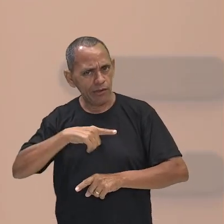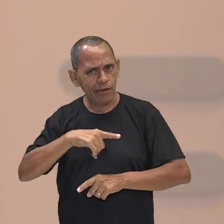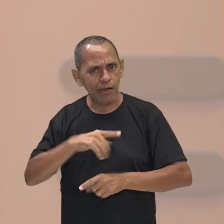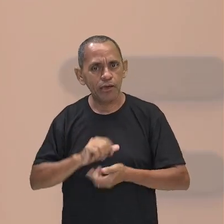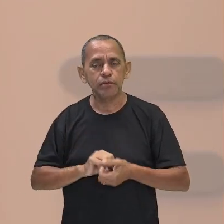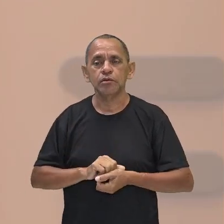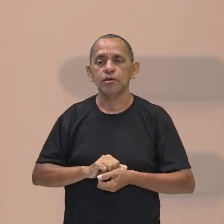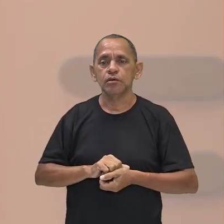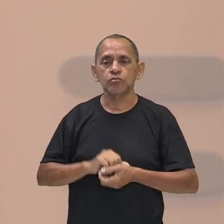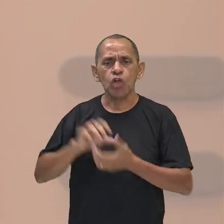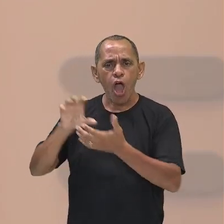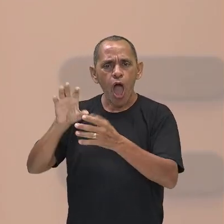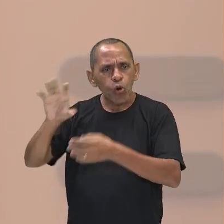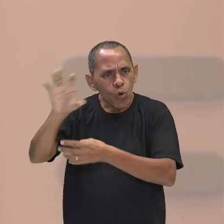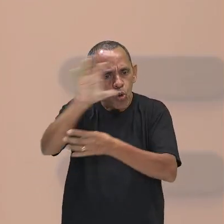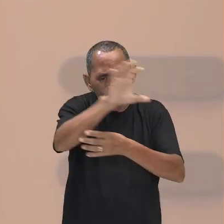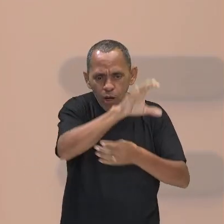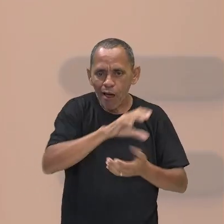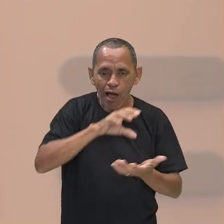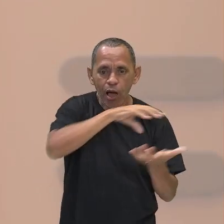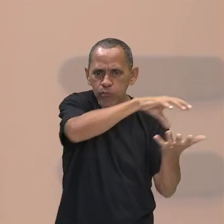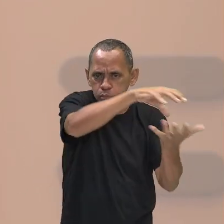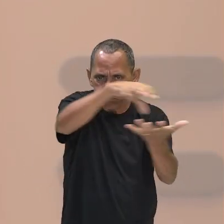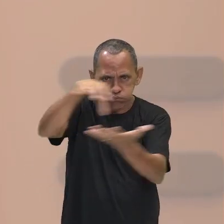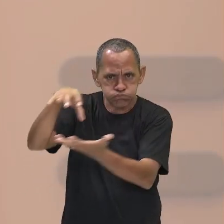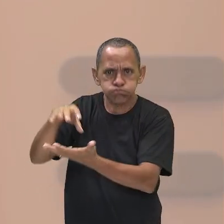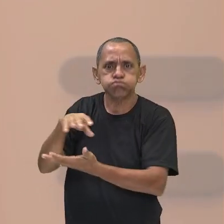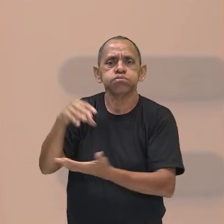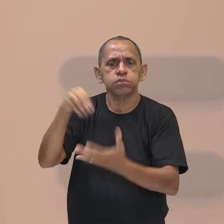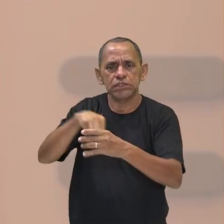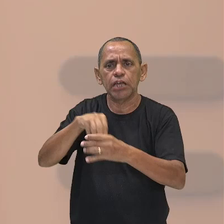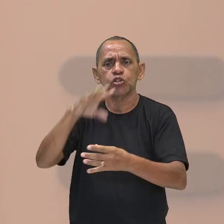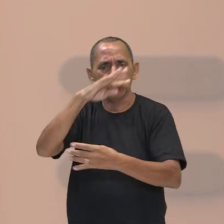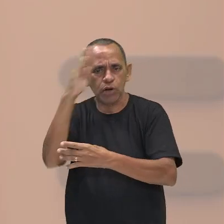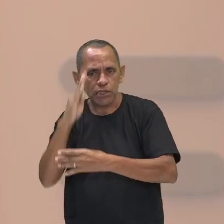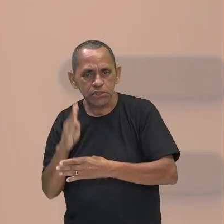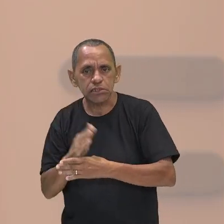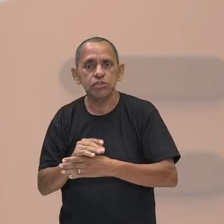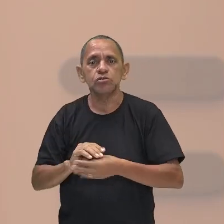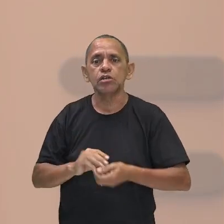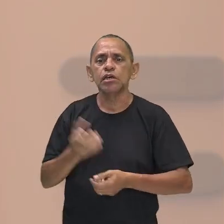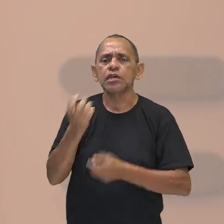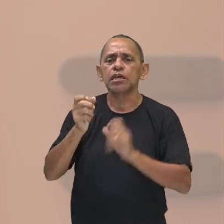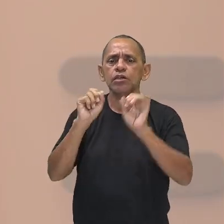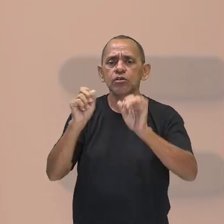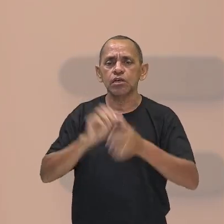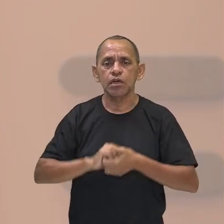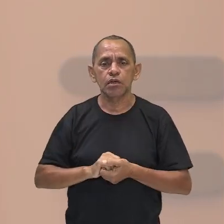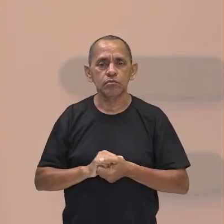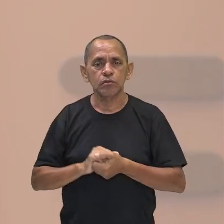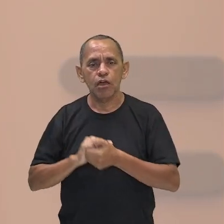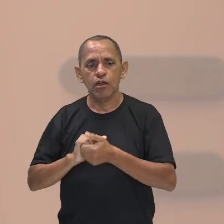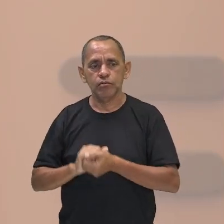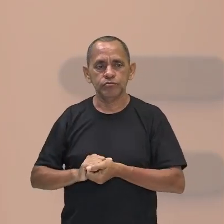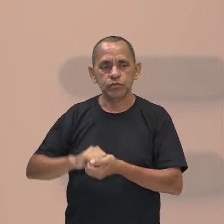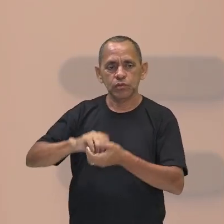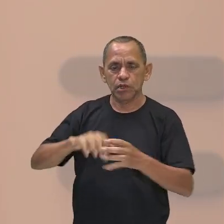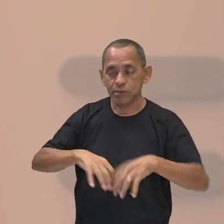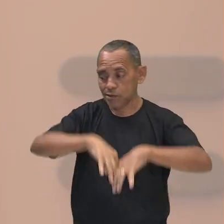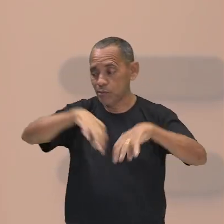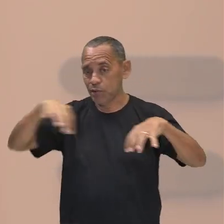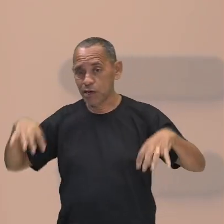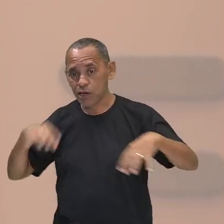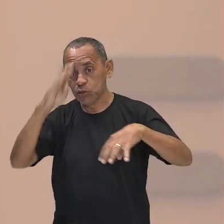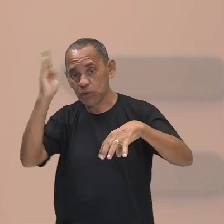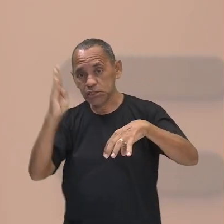alguma parte, alguma província, ela se torne, né, queira, então, sair do Brasil, não queira ser mais império, né, fazer parte